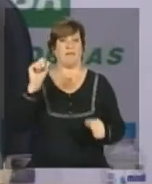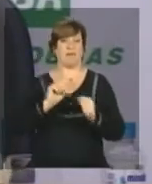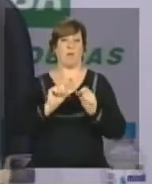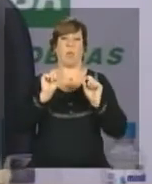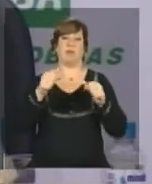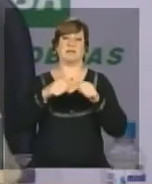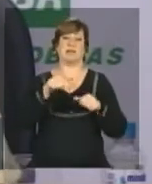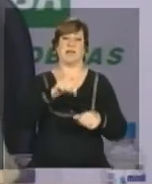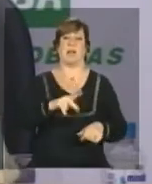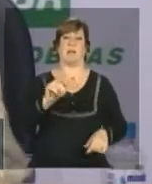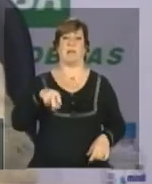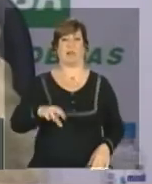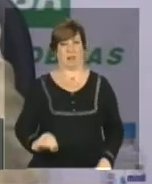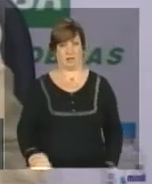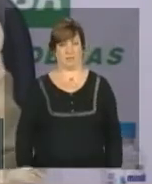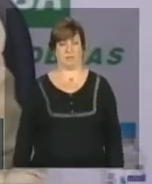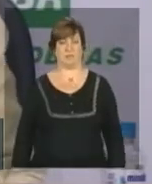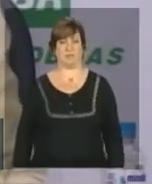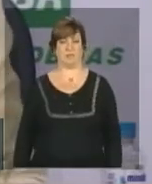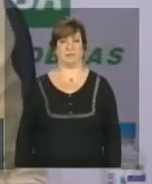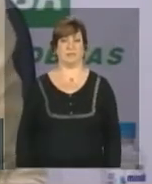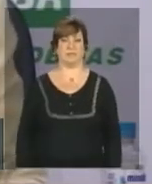no plano.